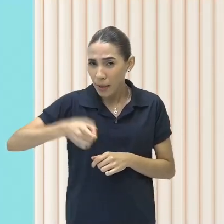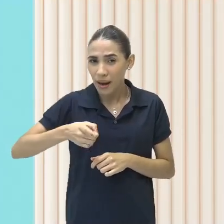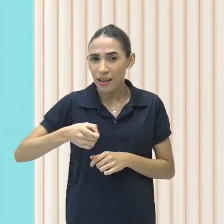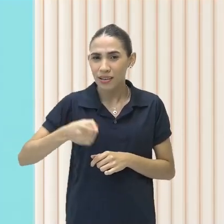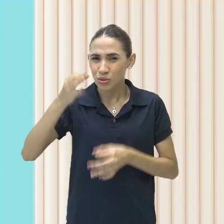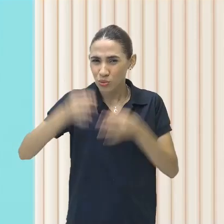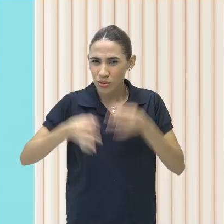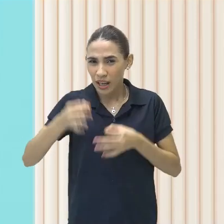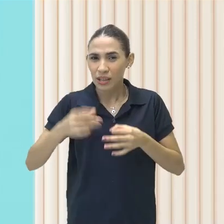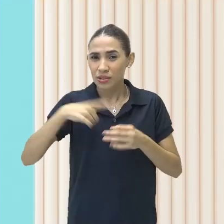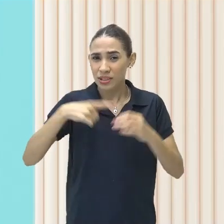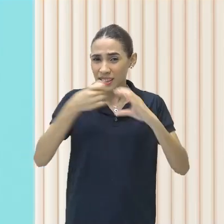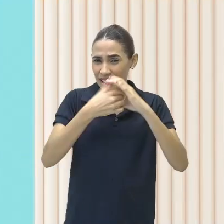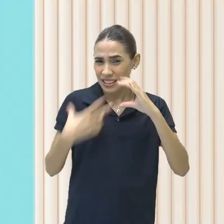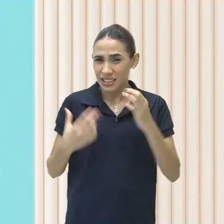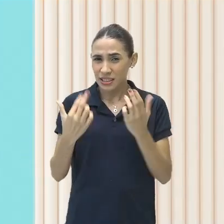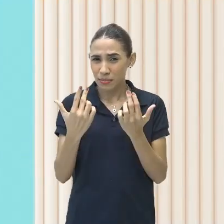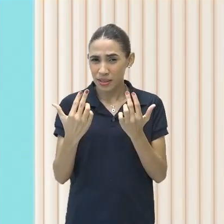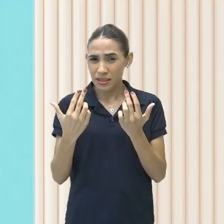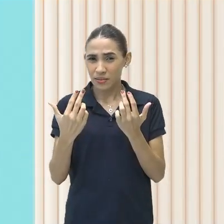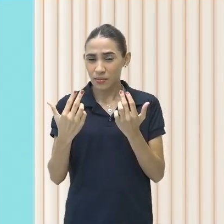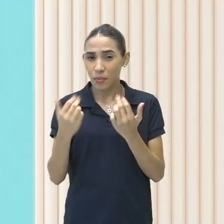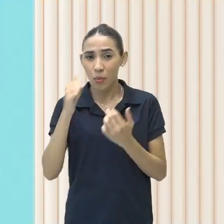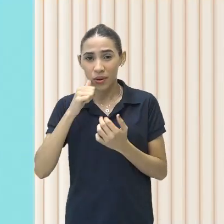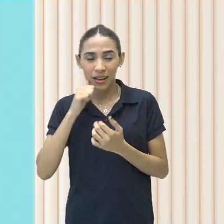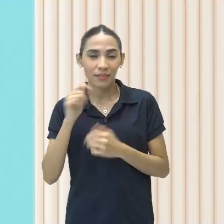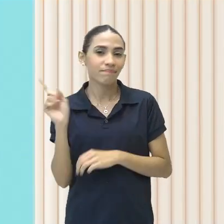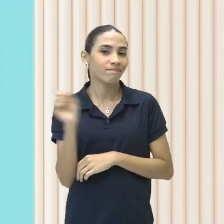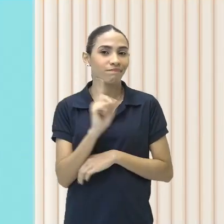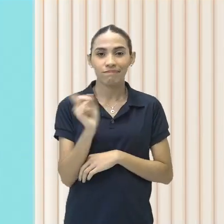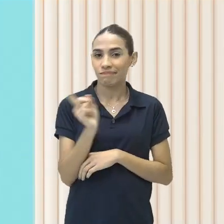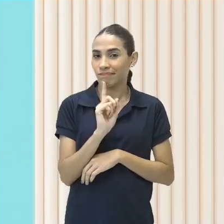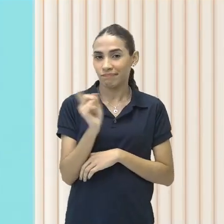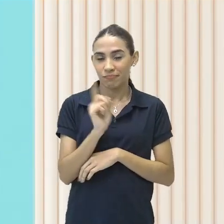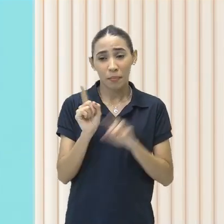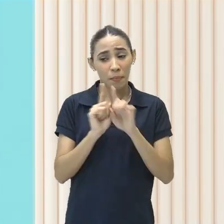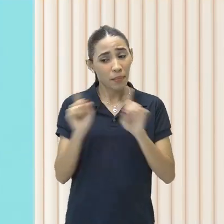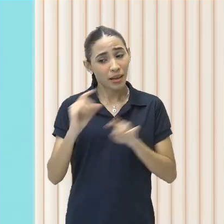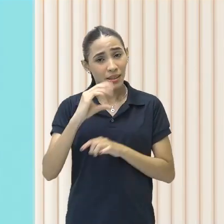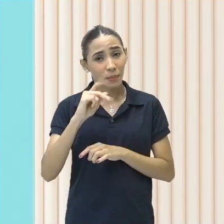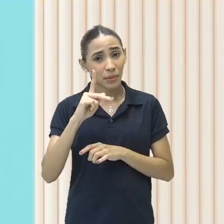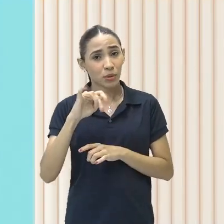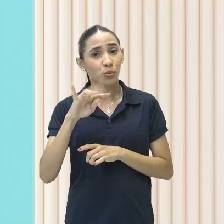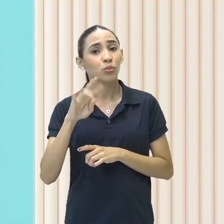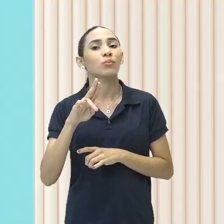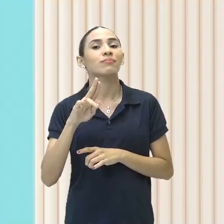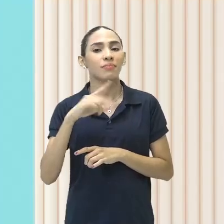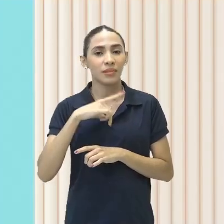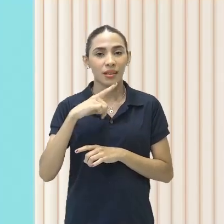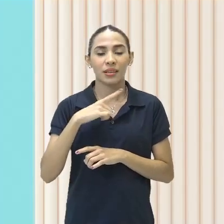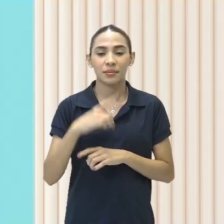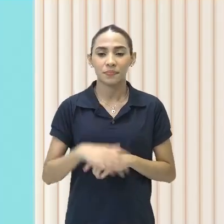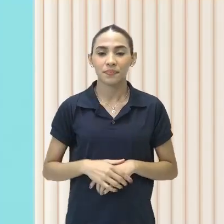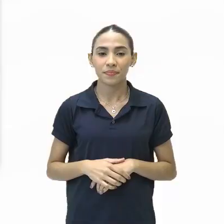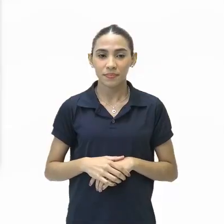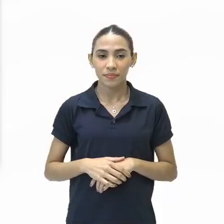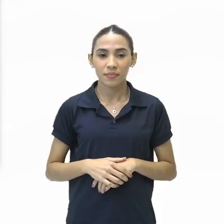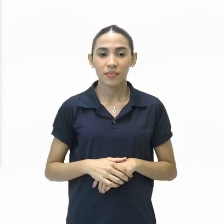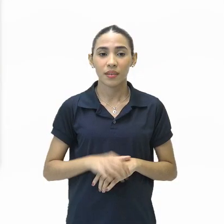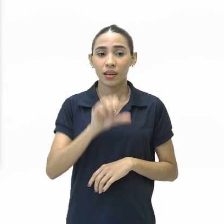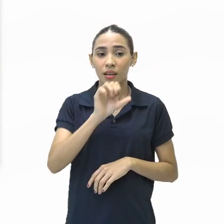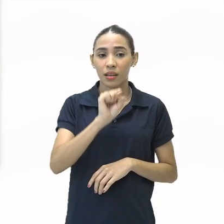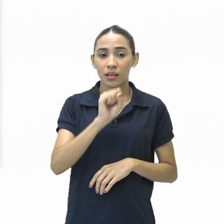essas características para o Seixas? Não, não tinha, mas para Capitu tem. Vamos falar de